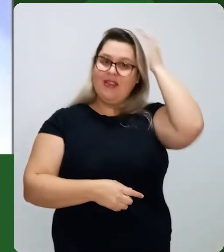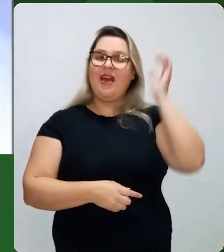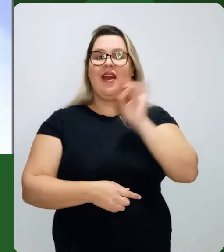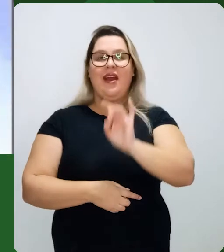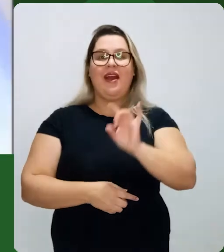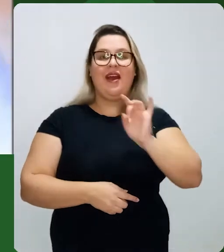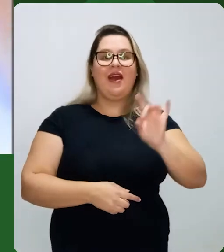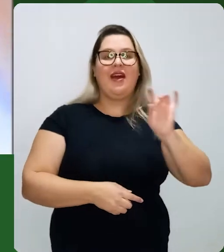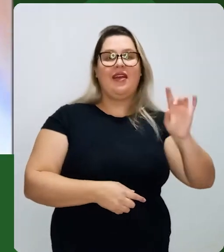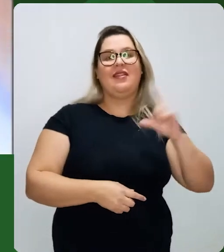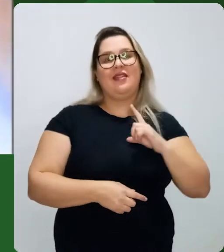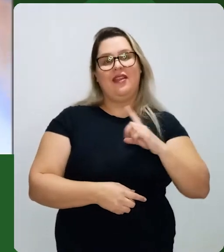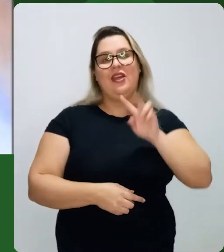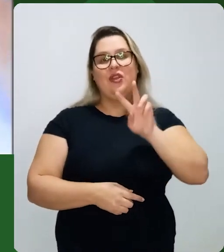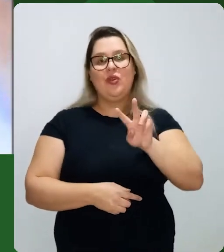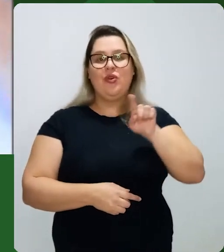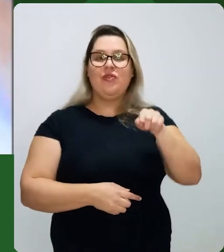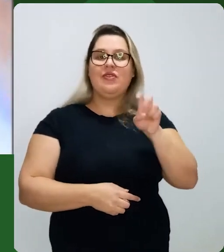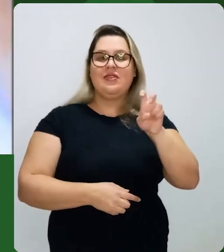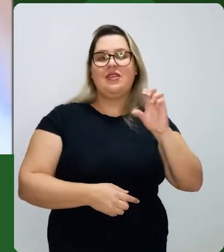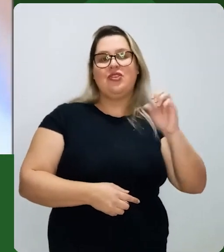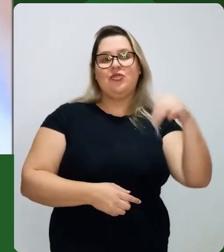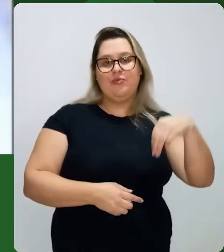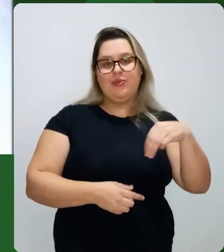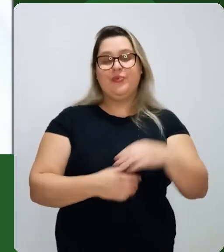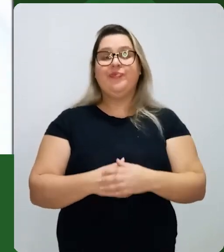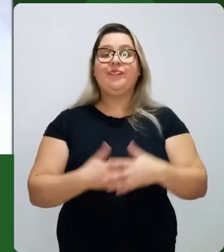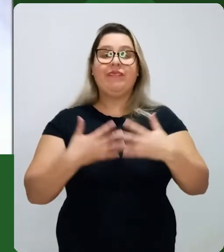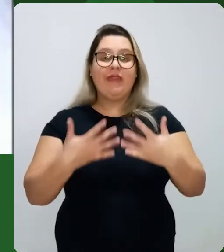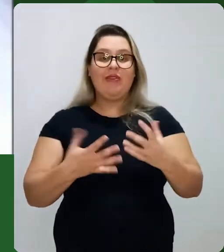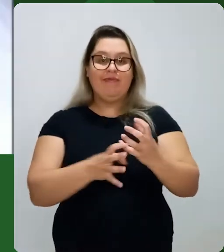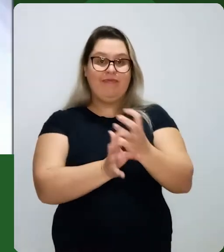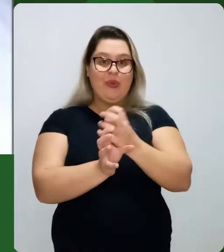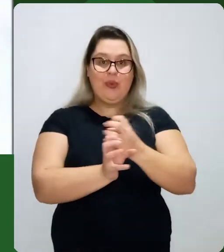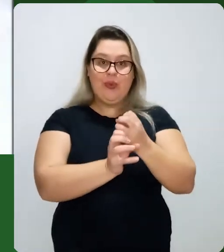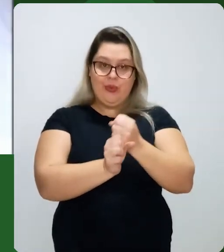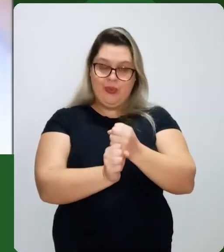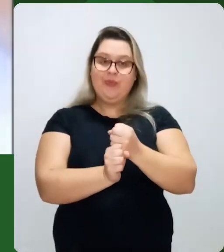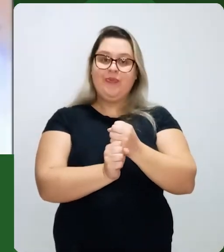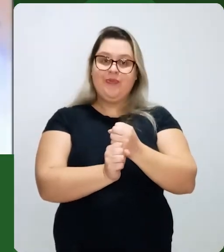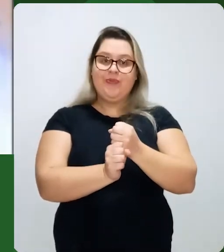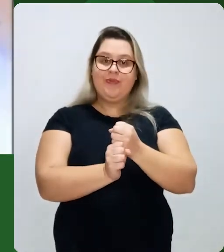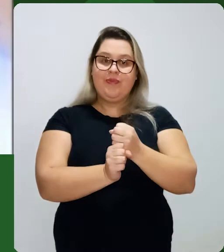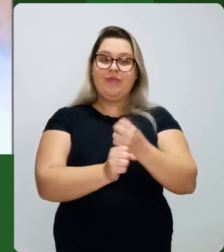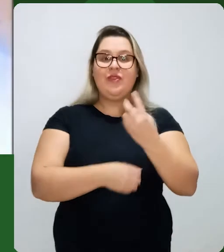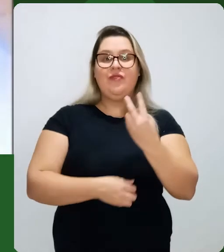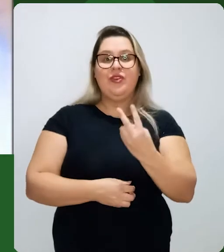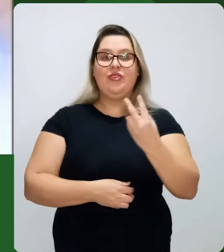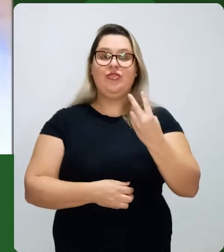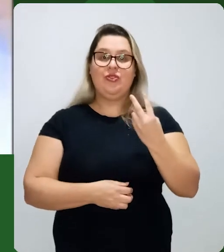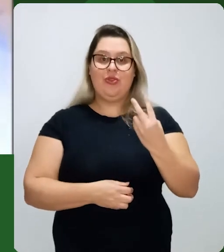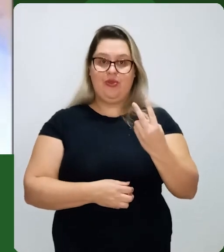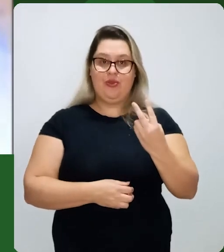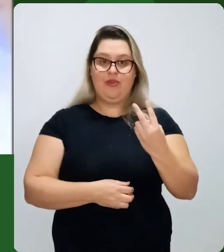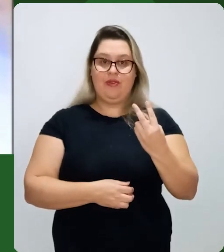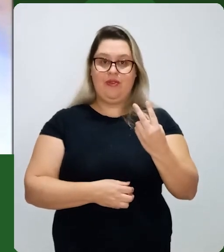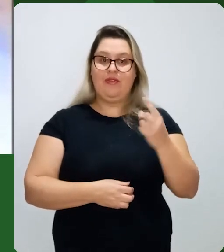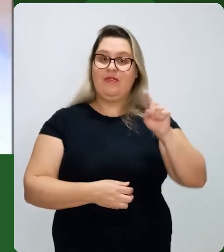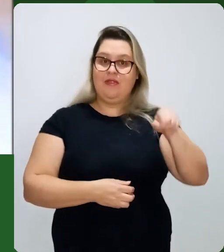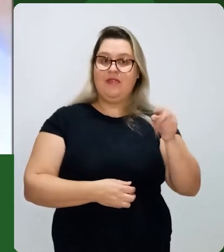cabeças e cada uma tem 2,5 centímetros. Então, nessa continha aqui, vai dar